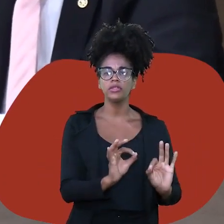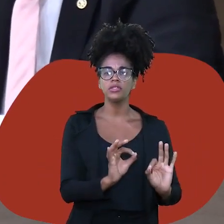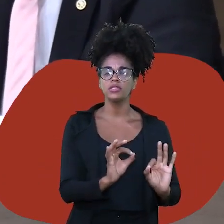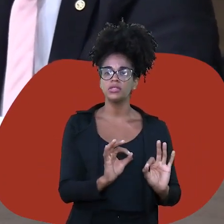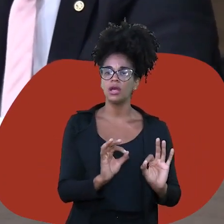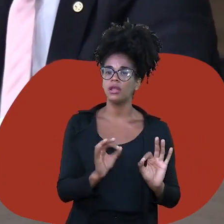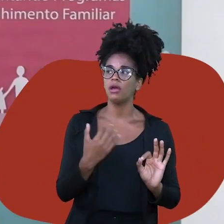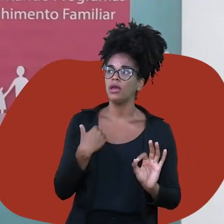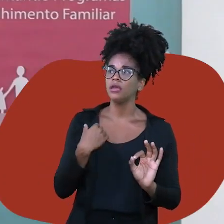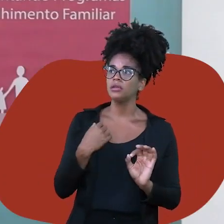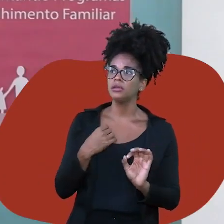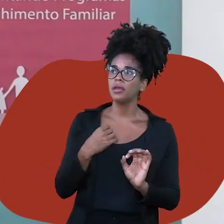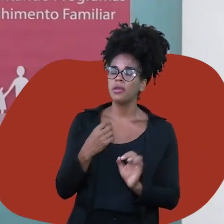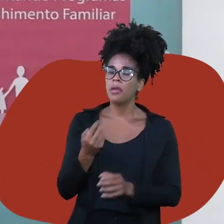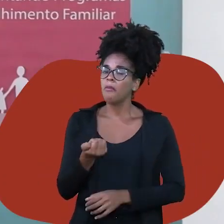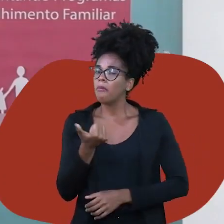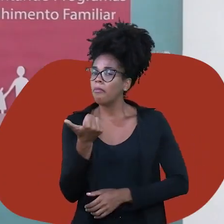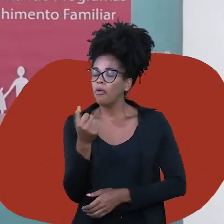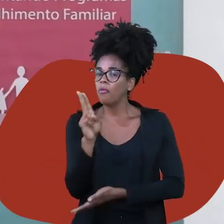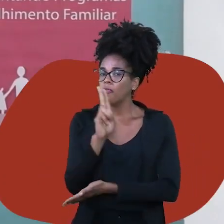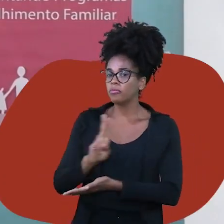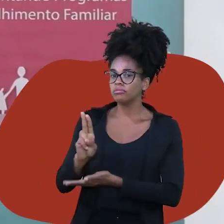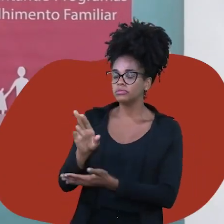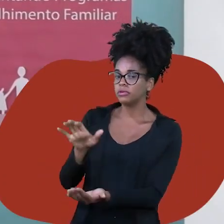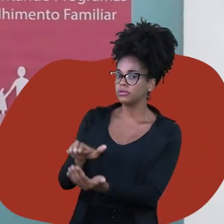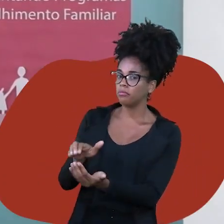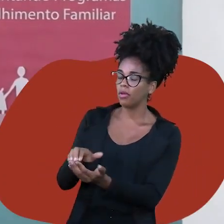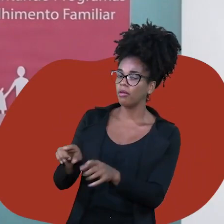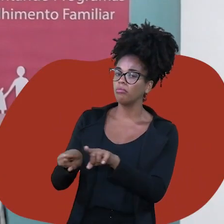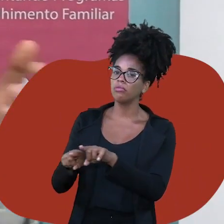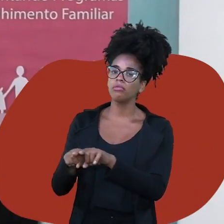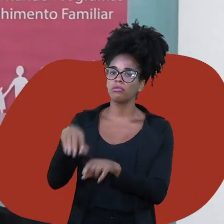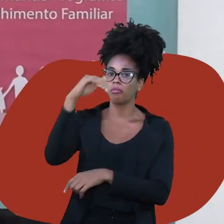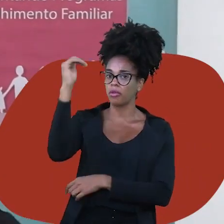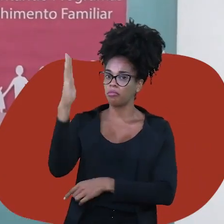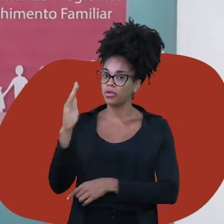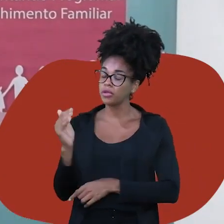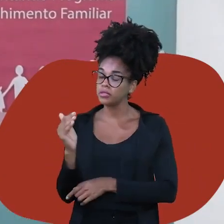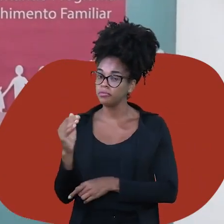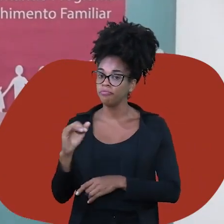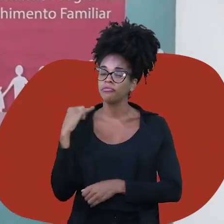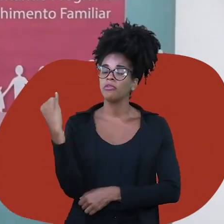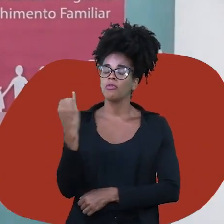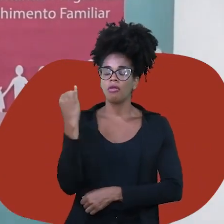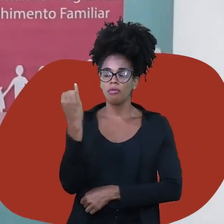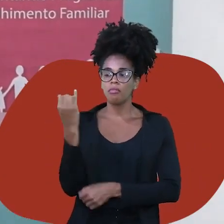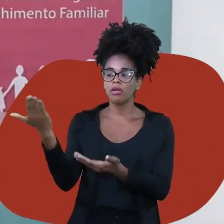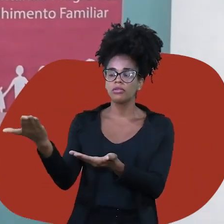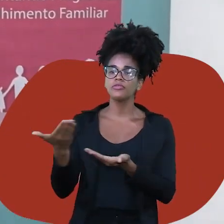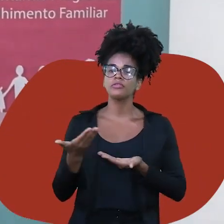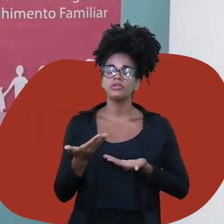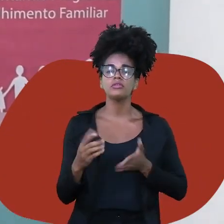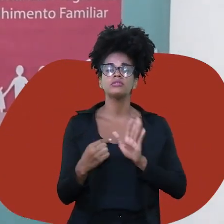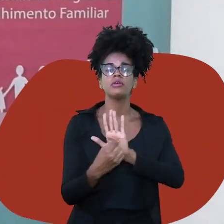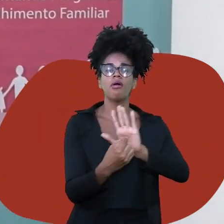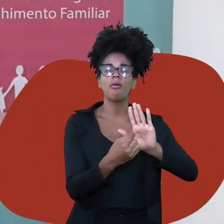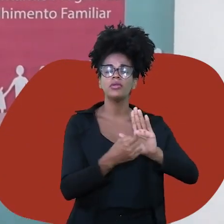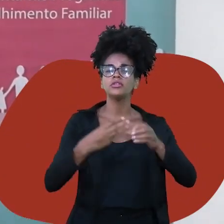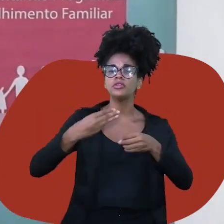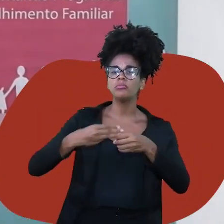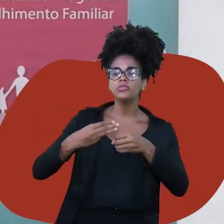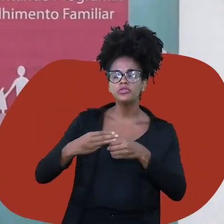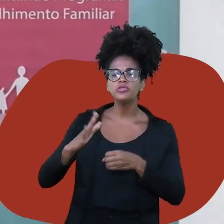sendo muito utilizado em Pernambuco, bem como no Brasil todo. É importante a gente trazer municípios que estão mais avançados, né,